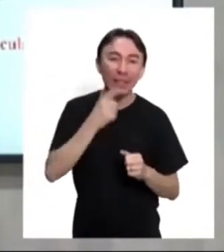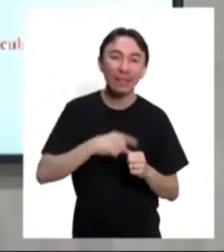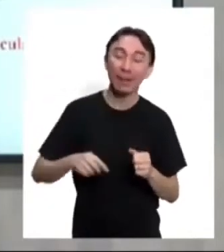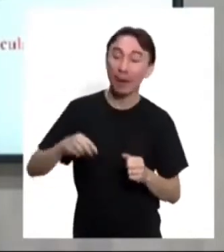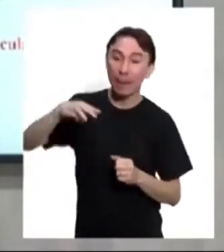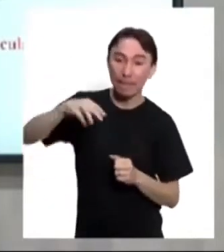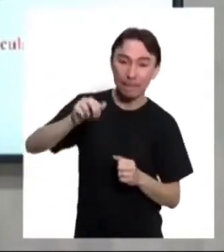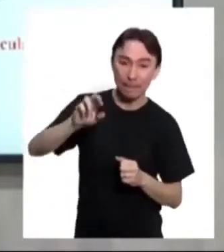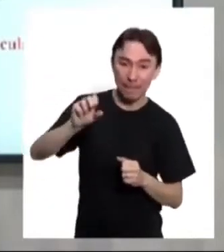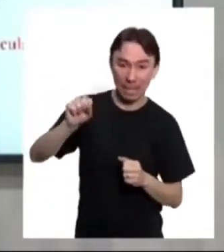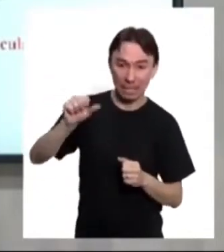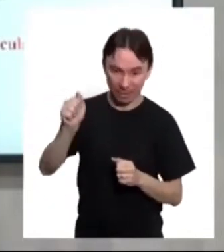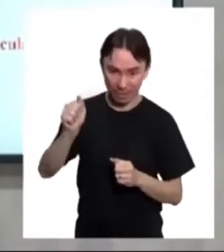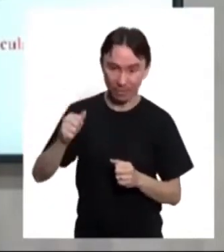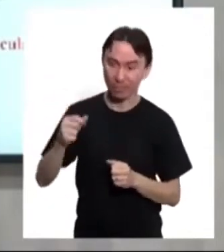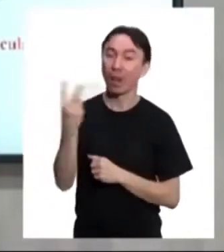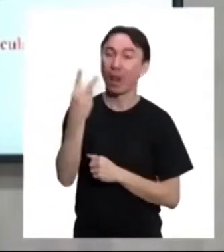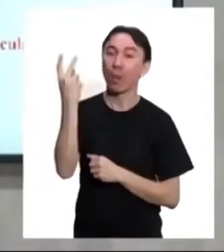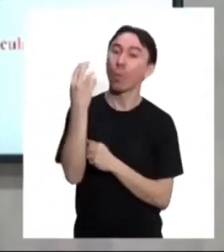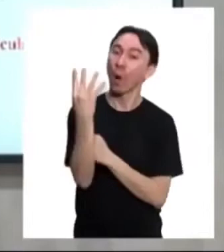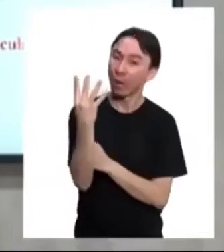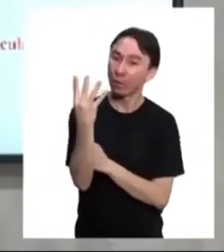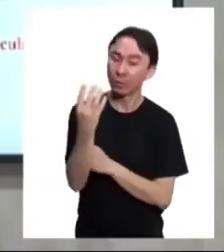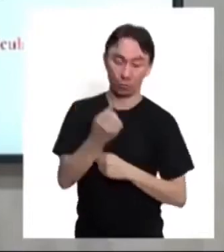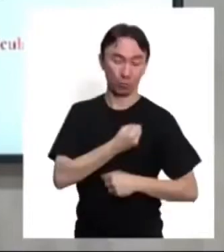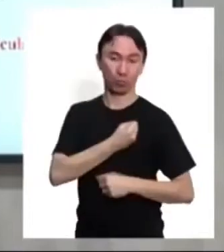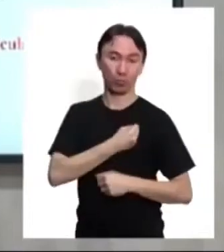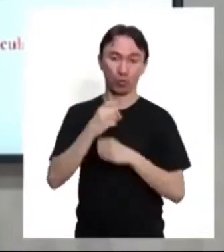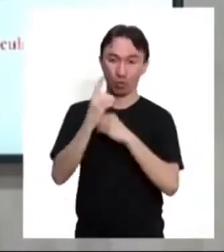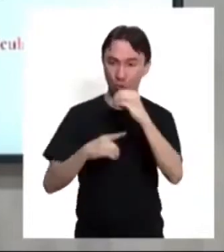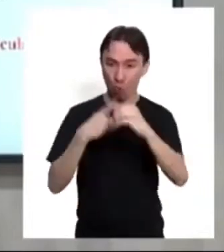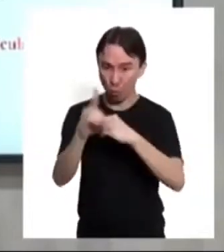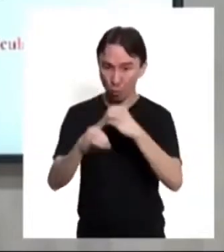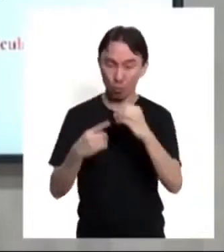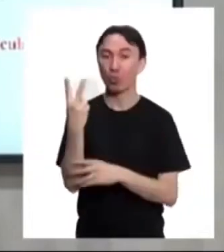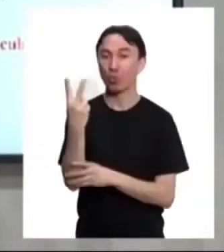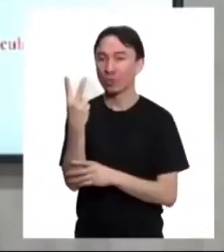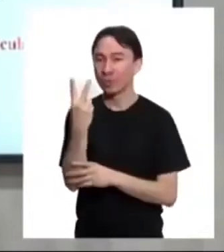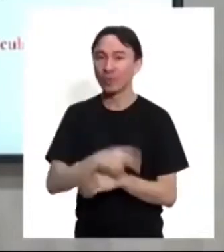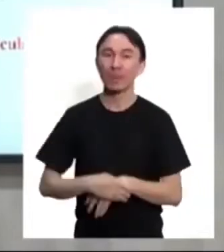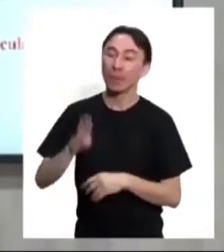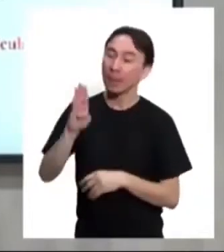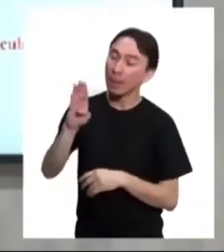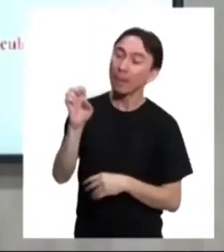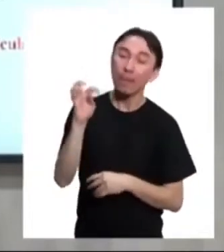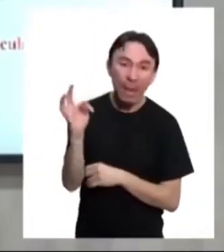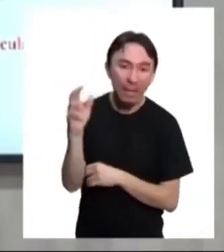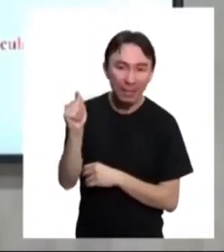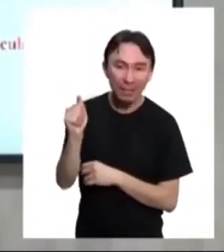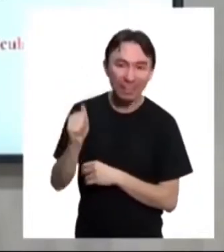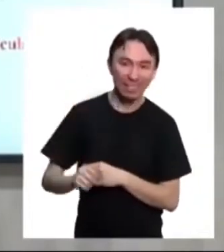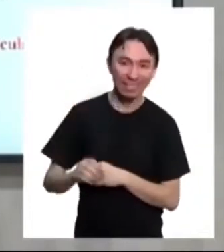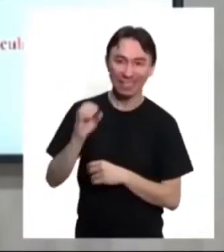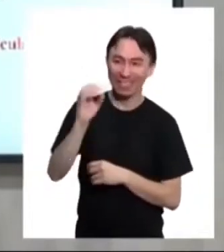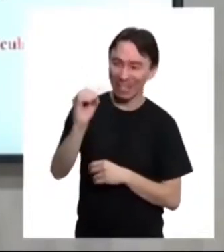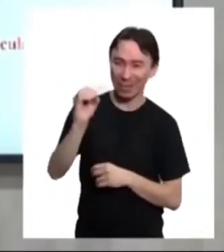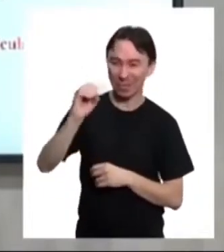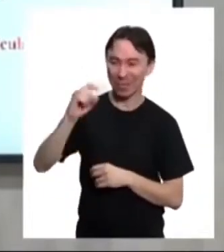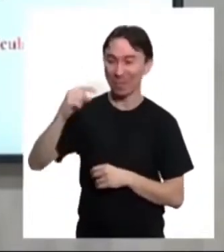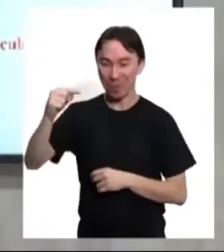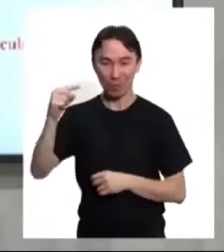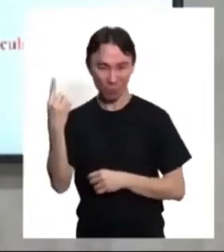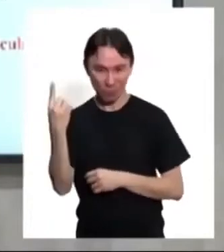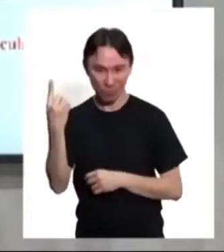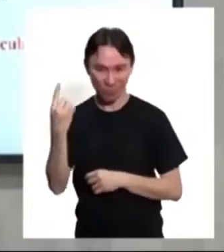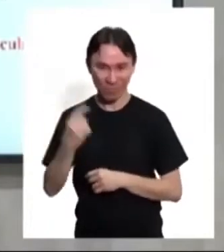4, o número atômico vale 2, beta é 0 e menos 1, gama é 0 e 0, porque é uma onda,